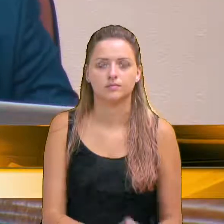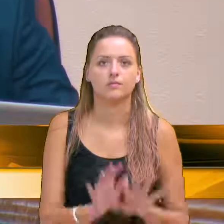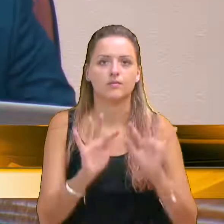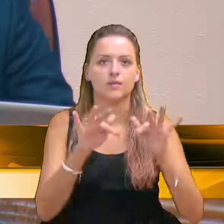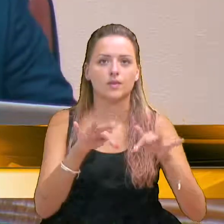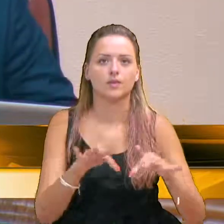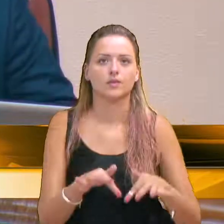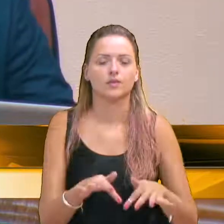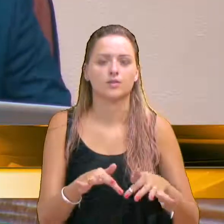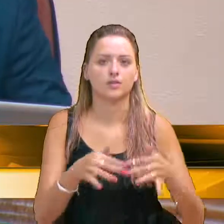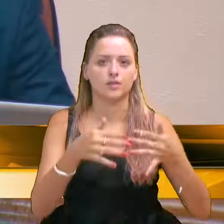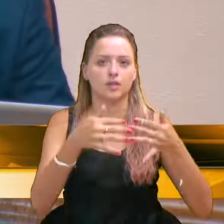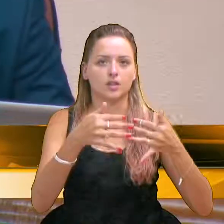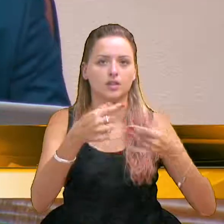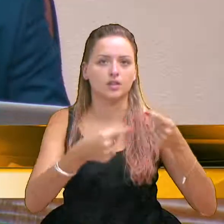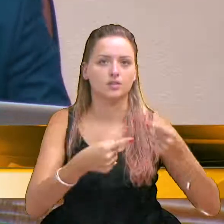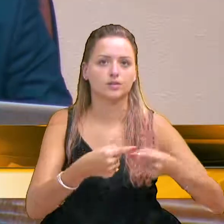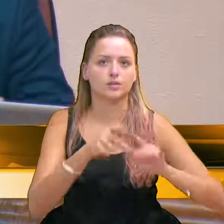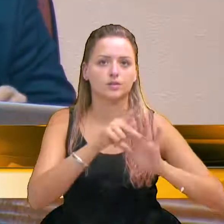Encerrada a ordem do dia.